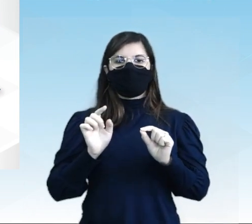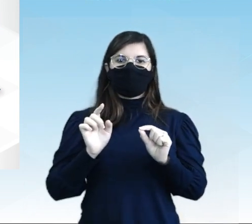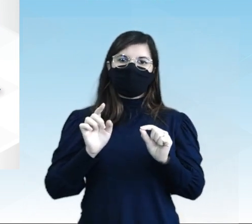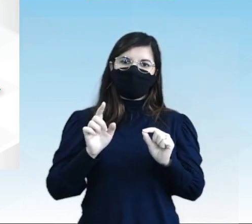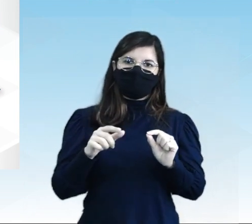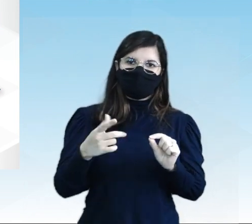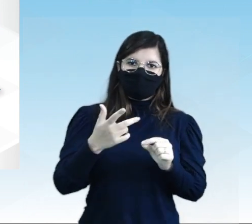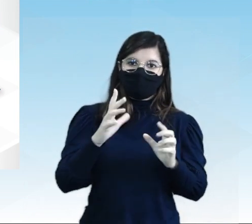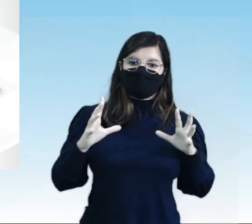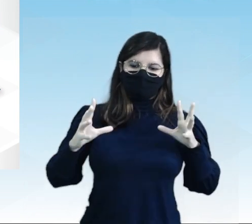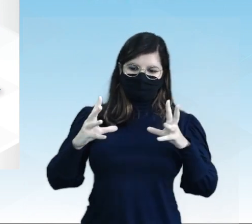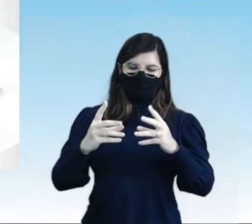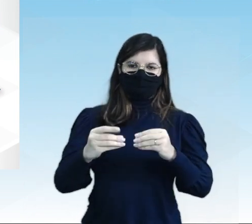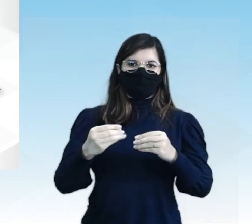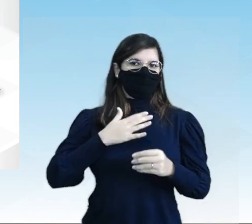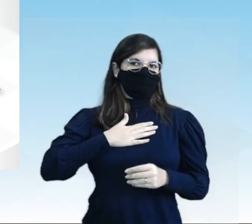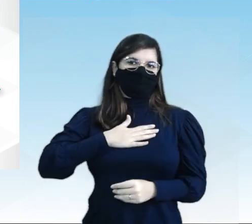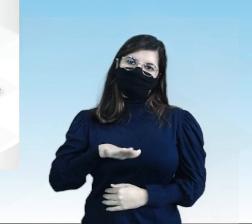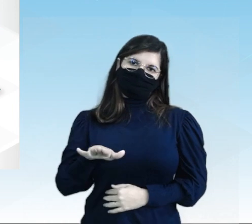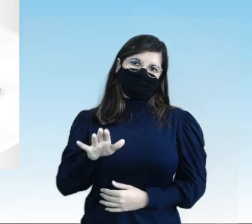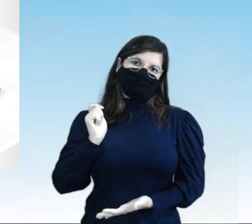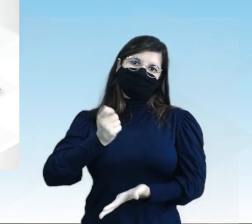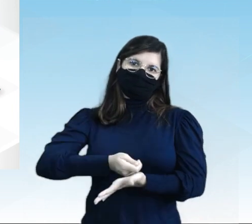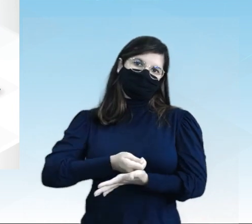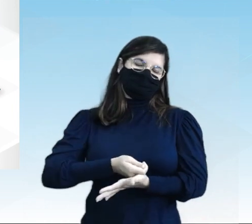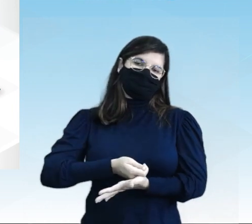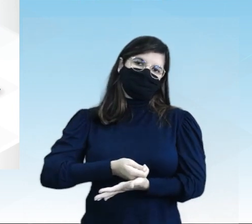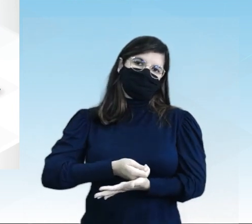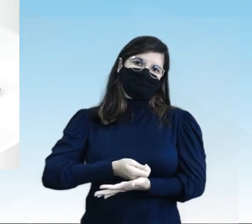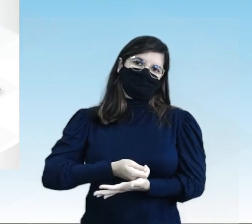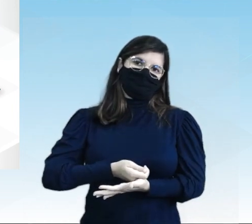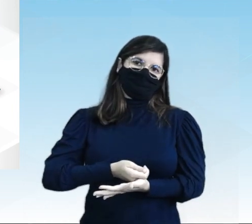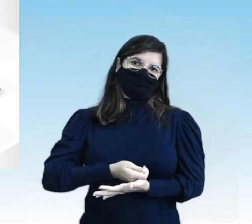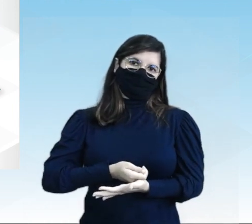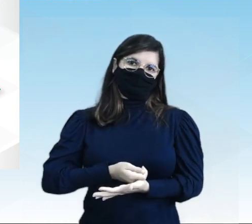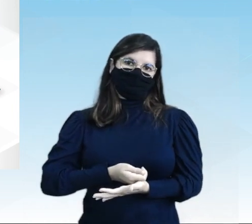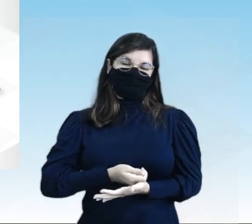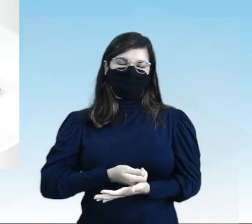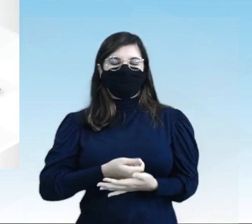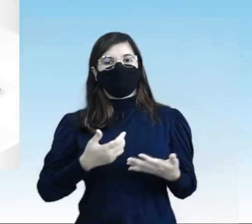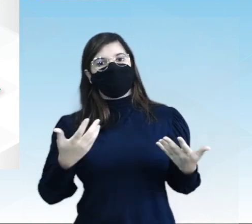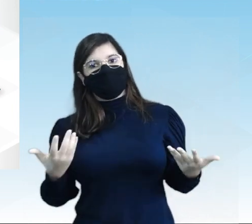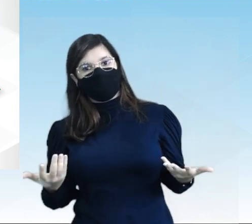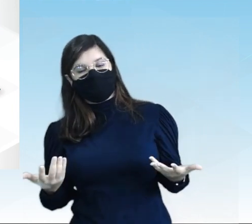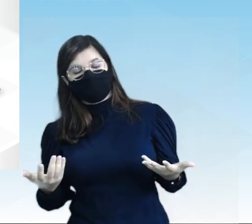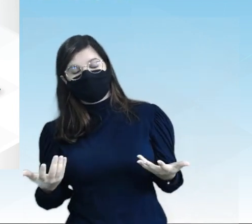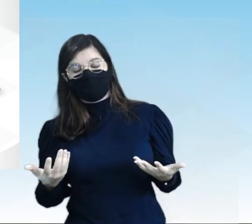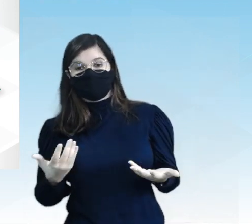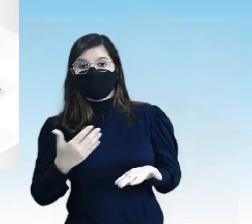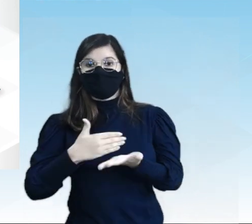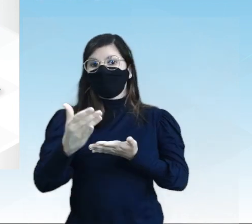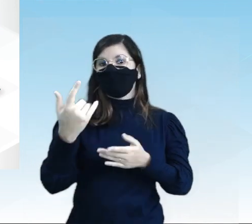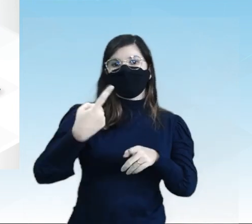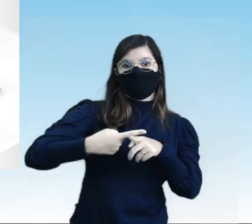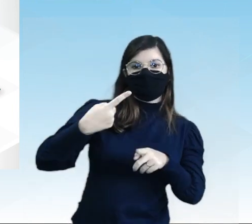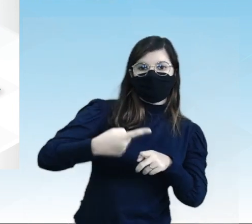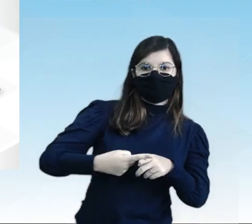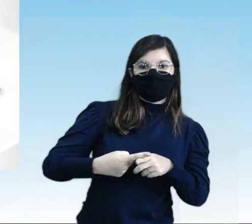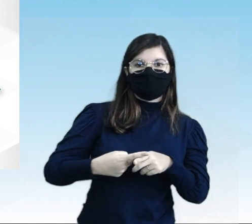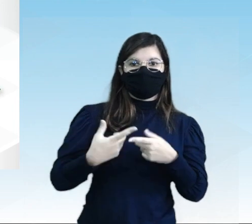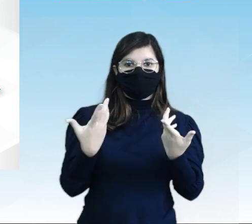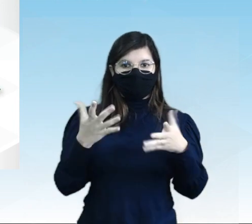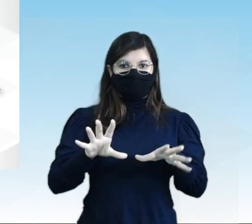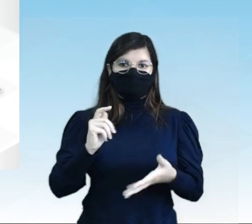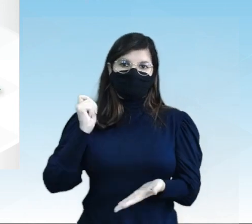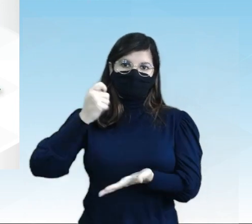do que a galera que não estava gostando de pagar Parece piada mas começou porque a galera